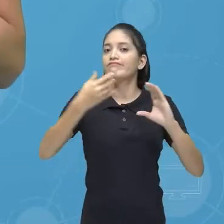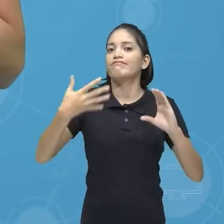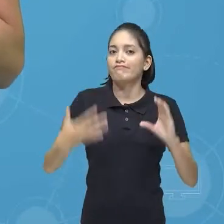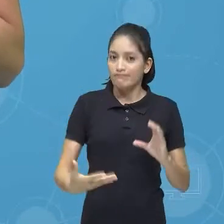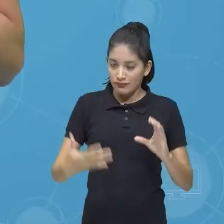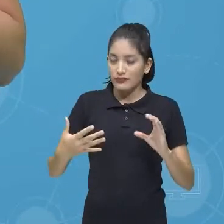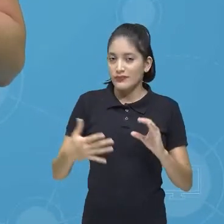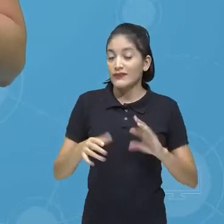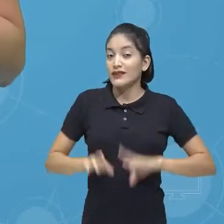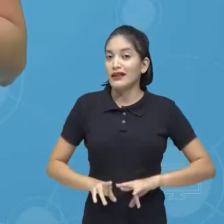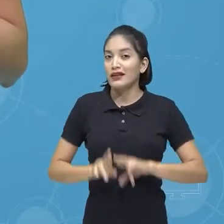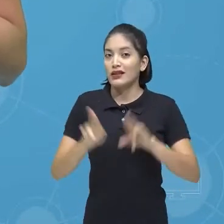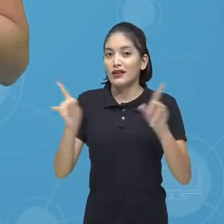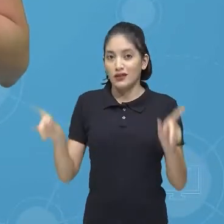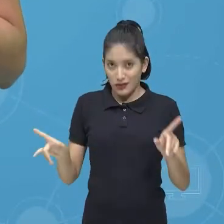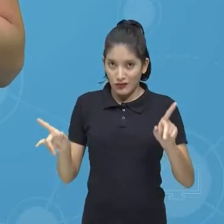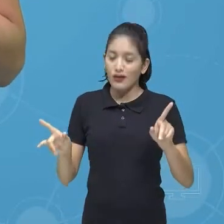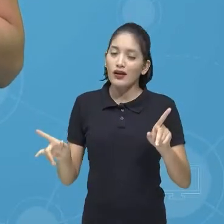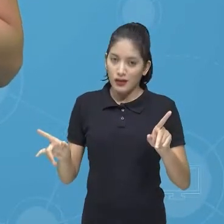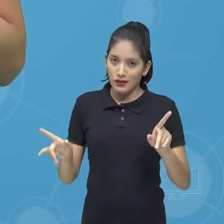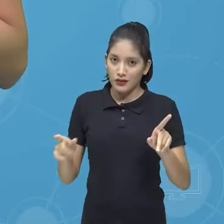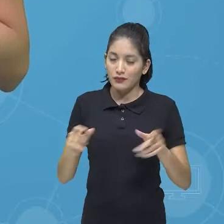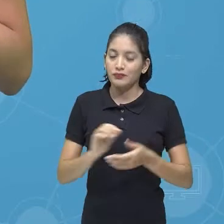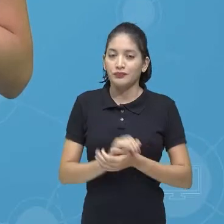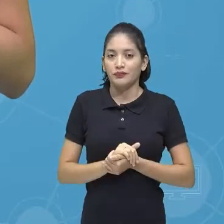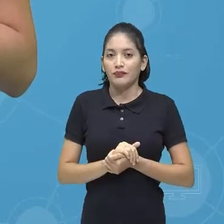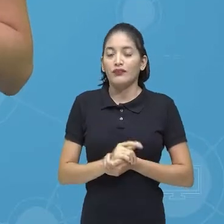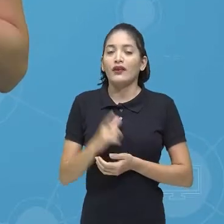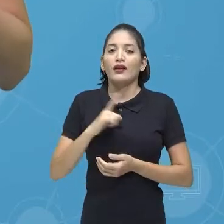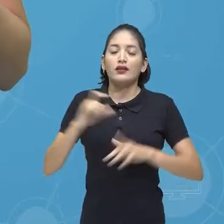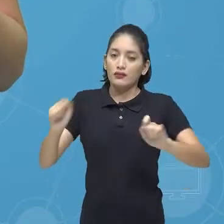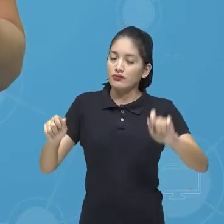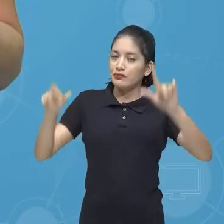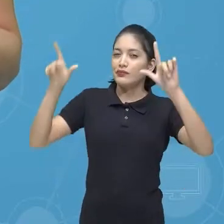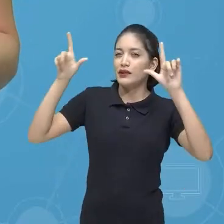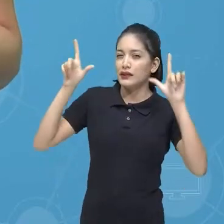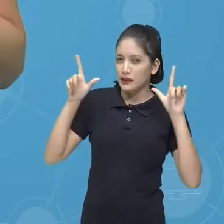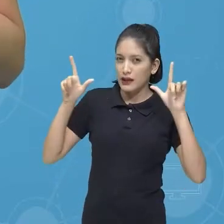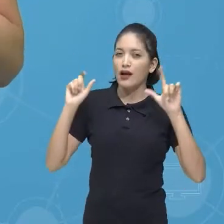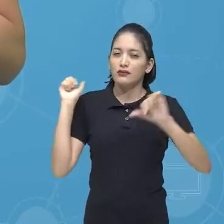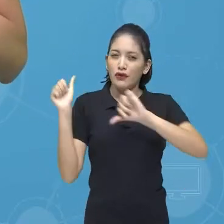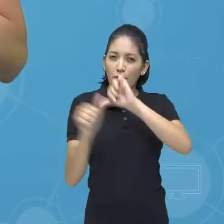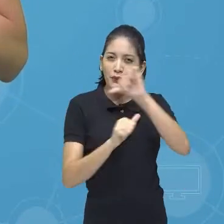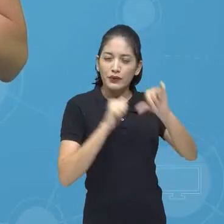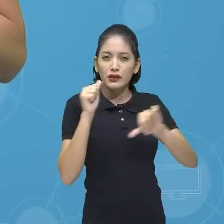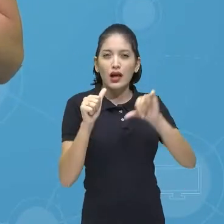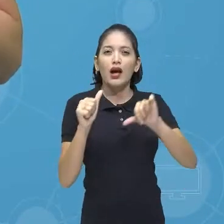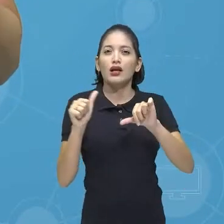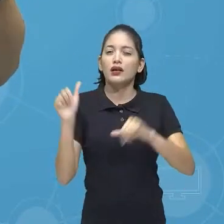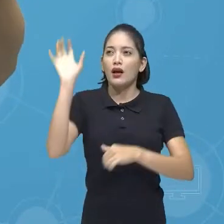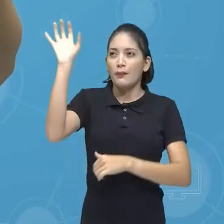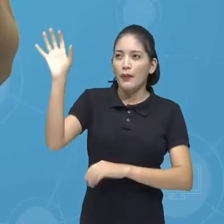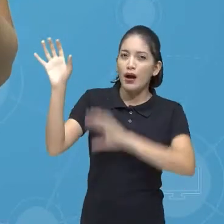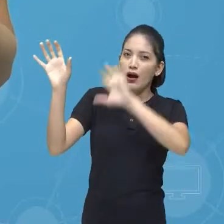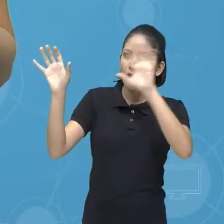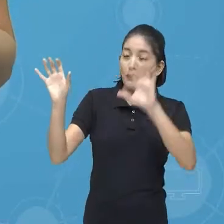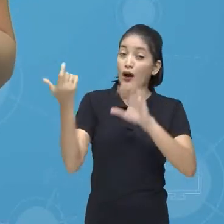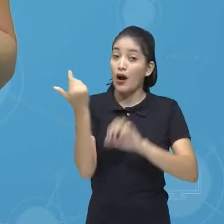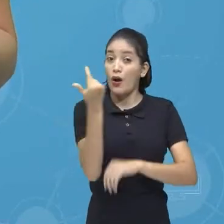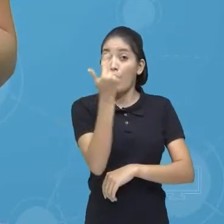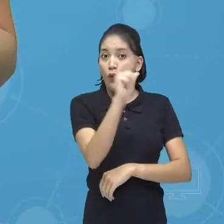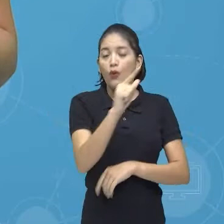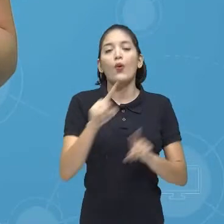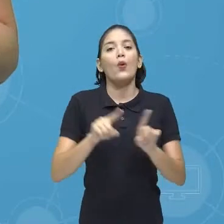se diferenciar, né, uma da outra. A gente tem aí a paisagem, que ela vai mudar de uma região para outra, as